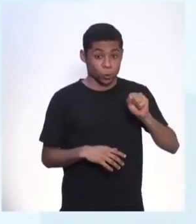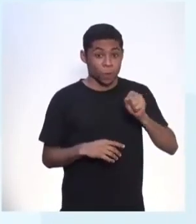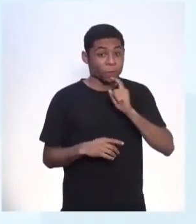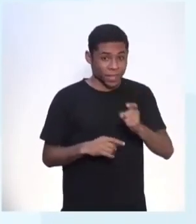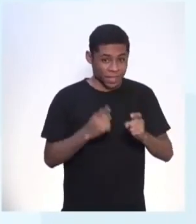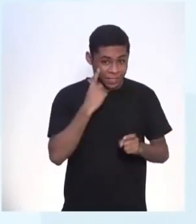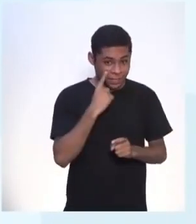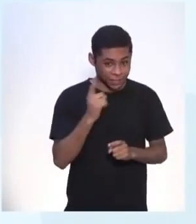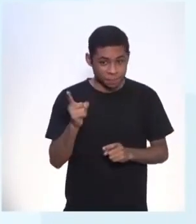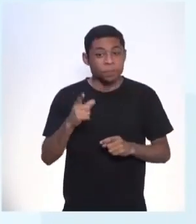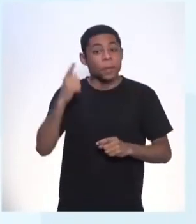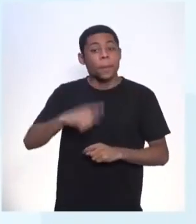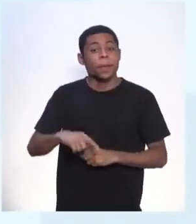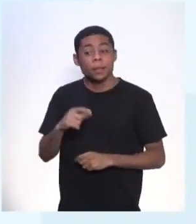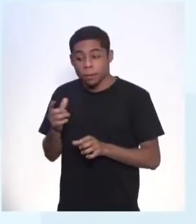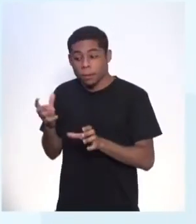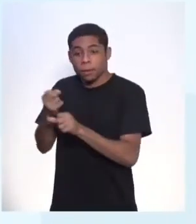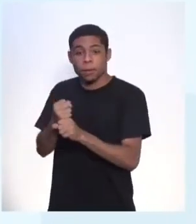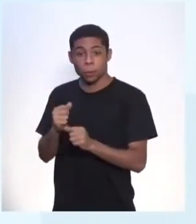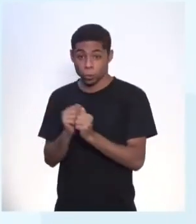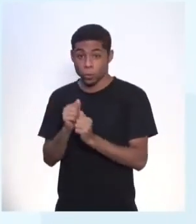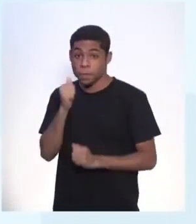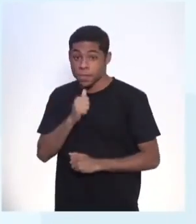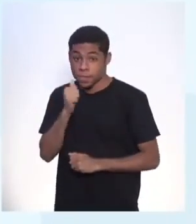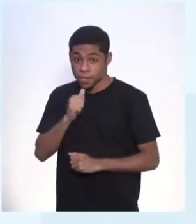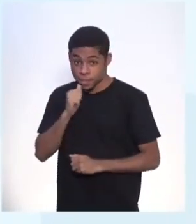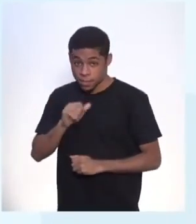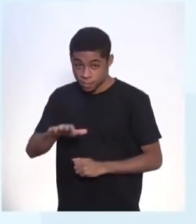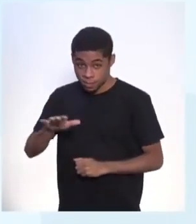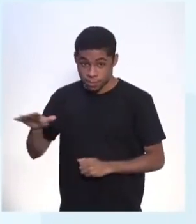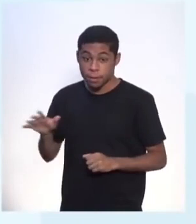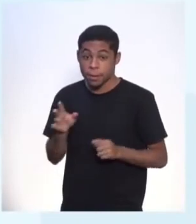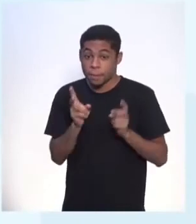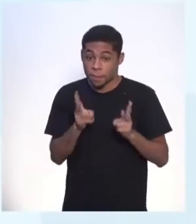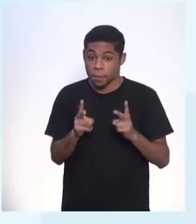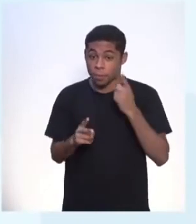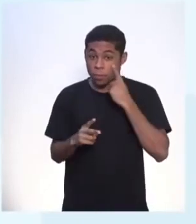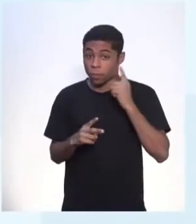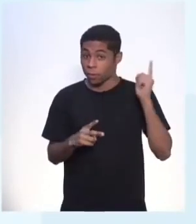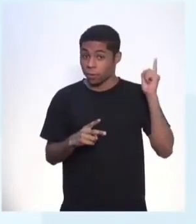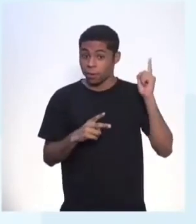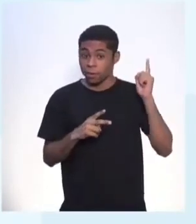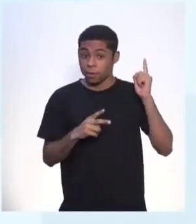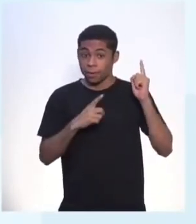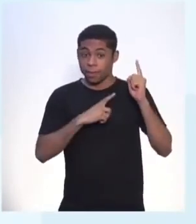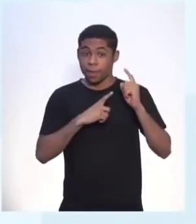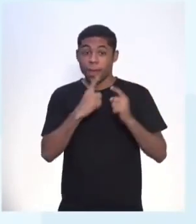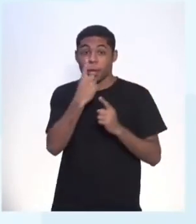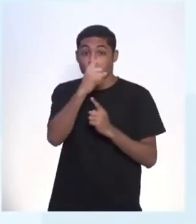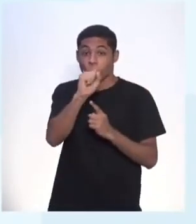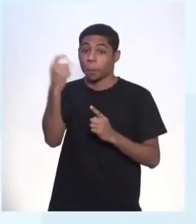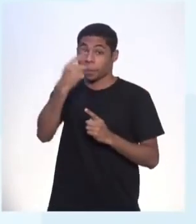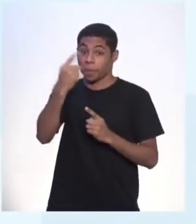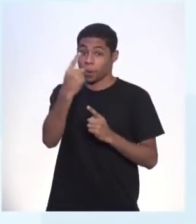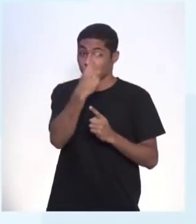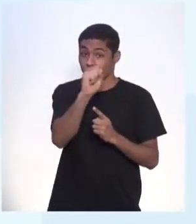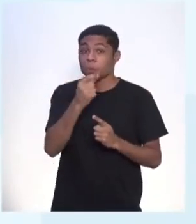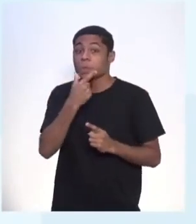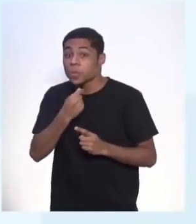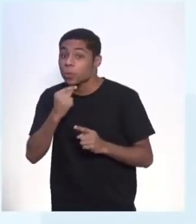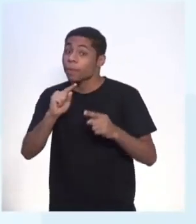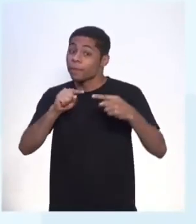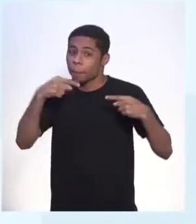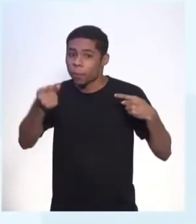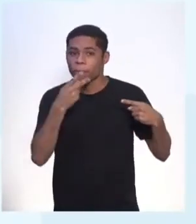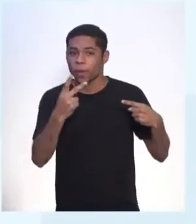e o número de meninas, tá ok? Nessa ordem, tá ok? Meninos e meninas. A ordem é extremamente Sim,